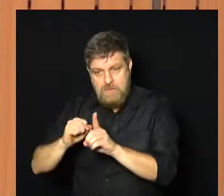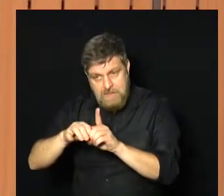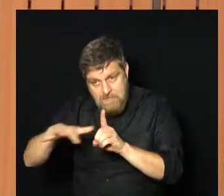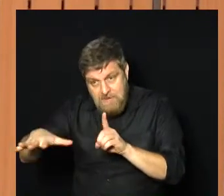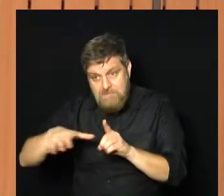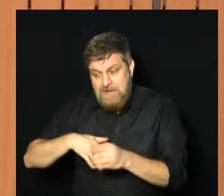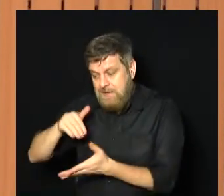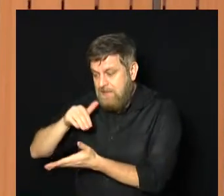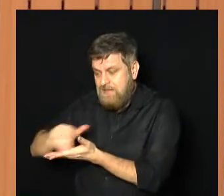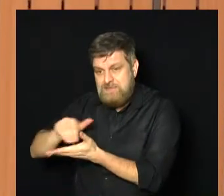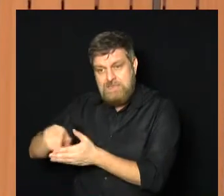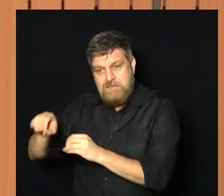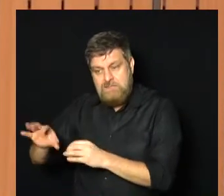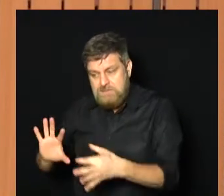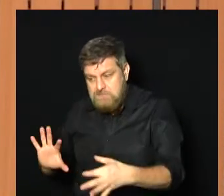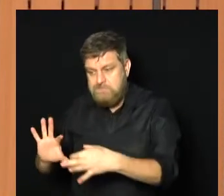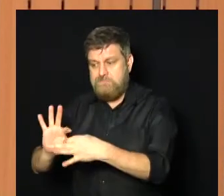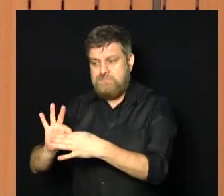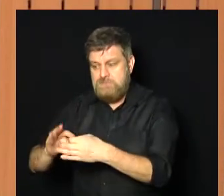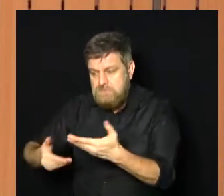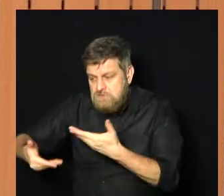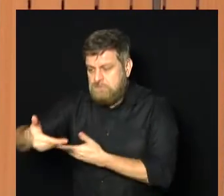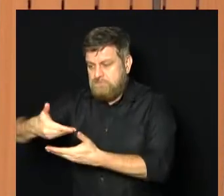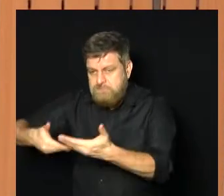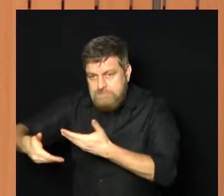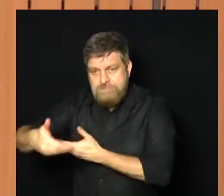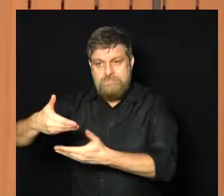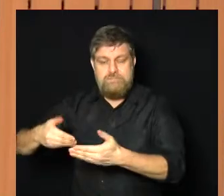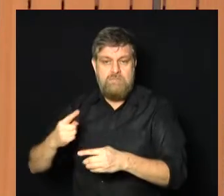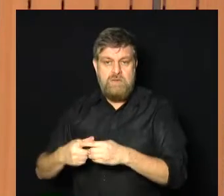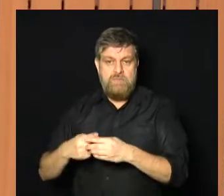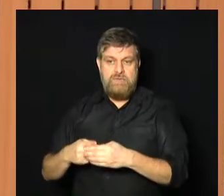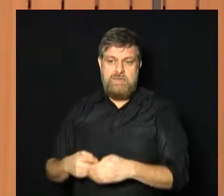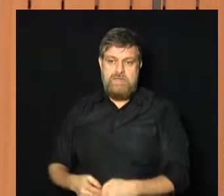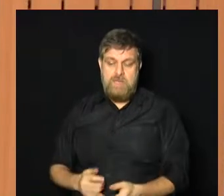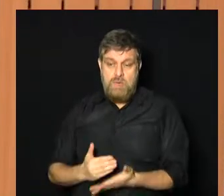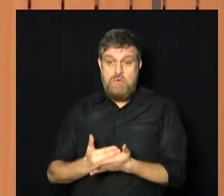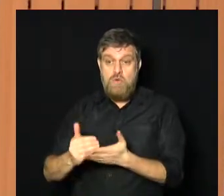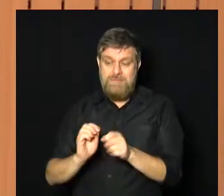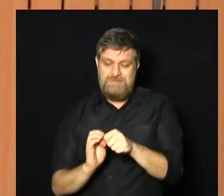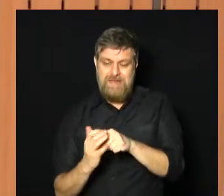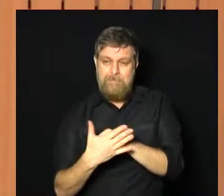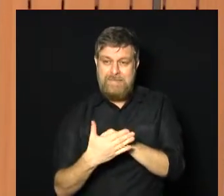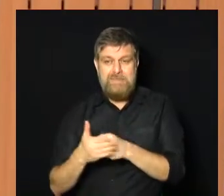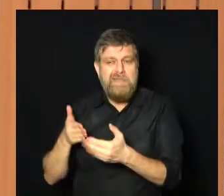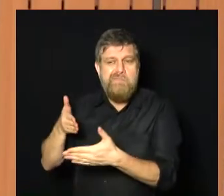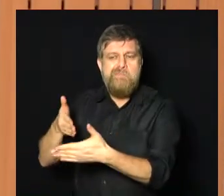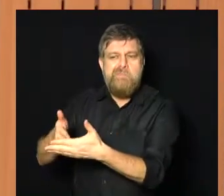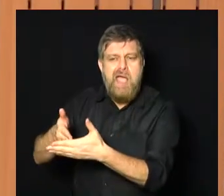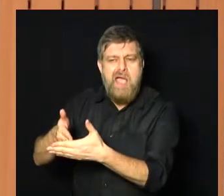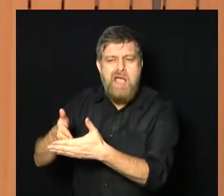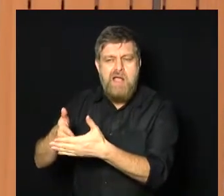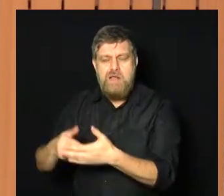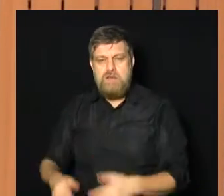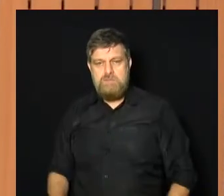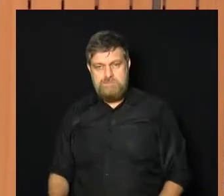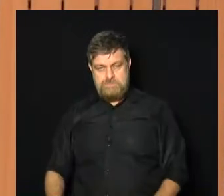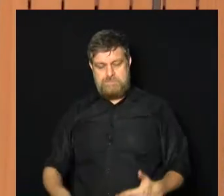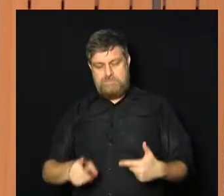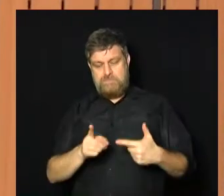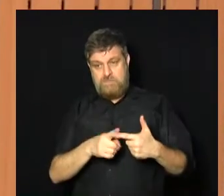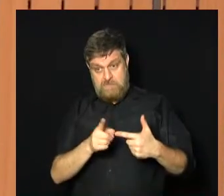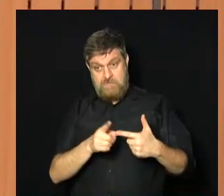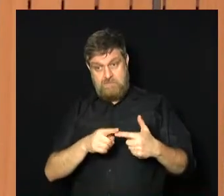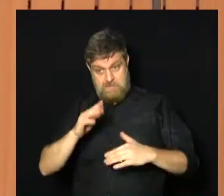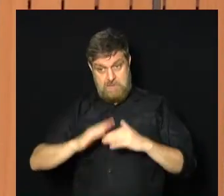reunião, né, que foi interrompida a partir aí do início da pandemia. Esse é um segundo